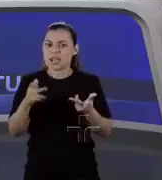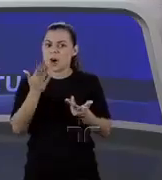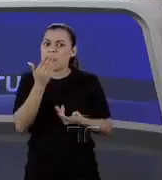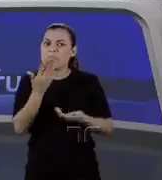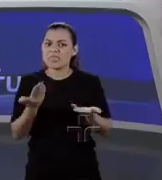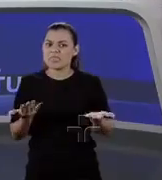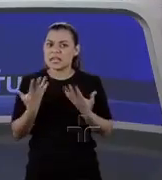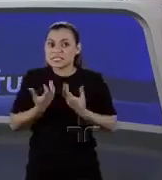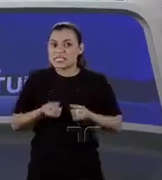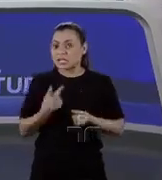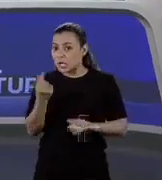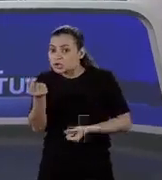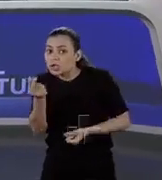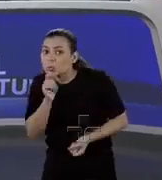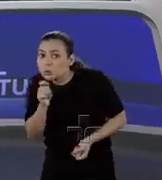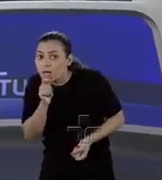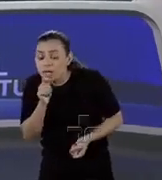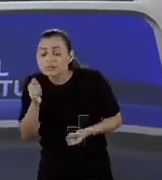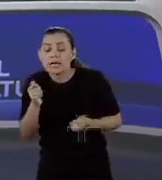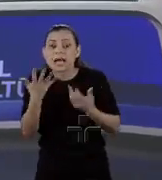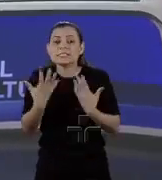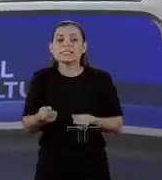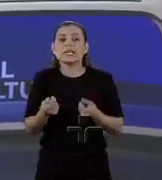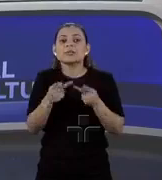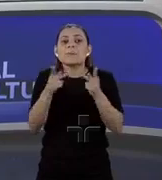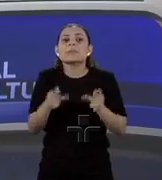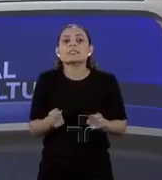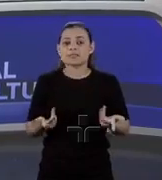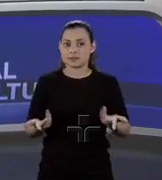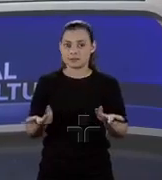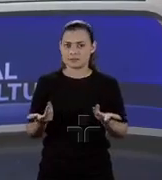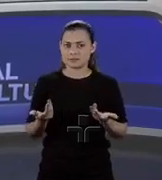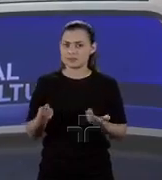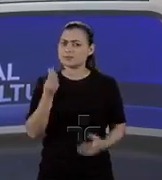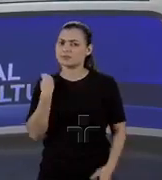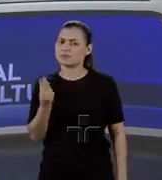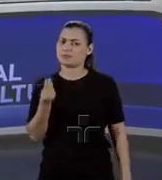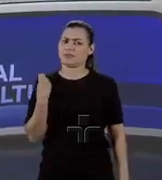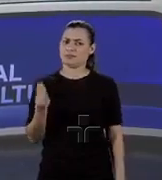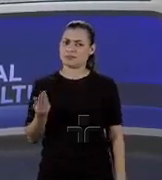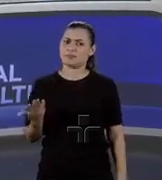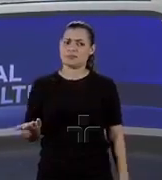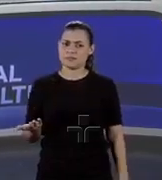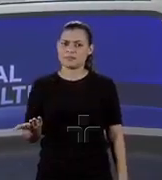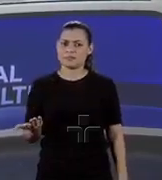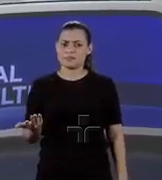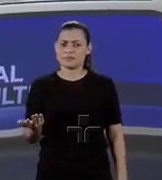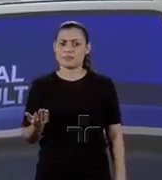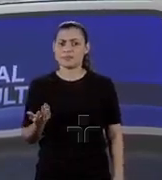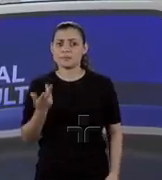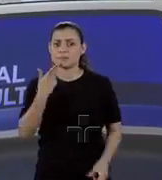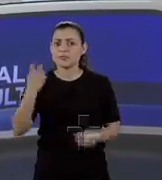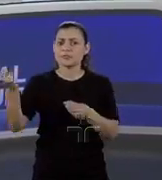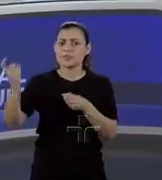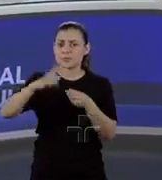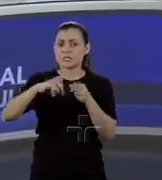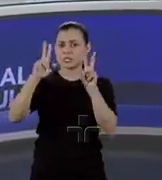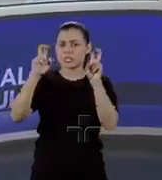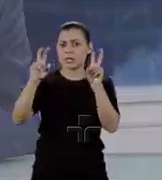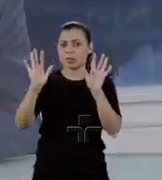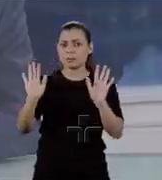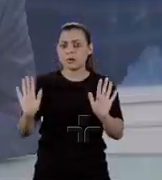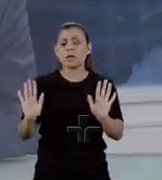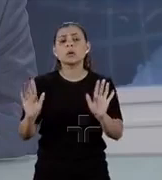Depende se você tem dinheiro ou não para pagar pizza, né? Porque, termina o que você ia falar, Marcos, eu volto a isso. Não, mas é isso.